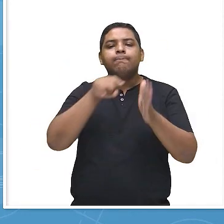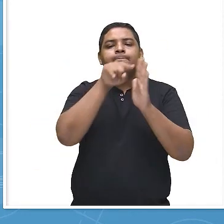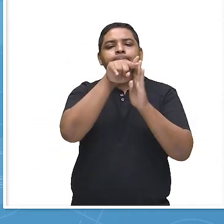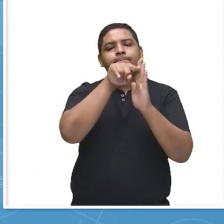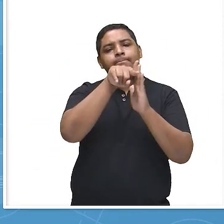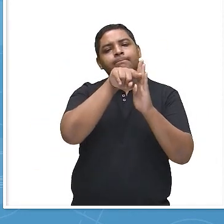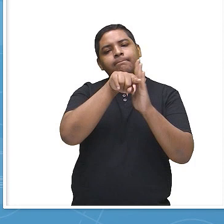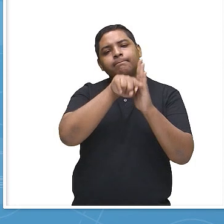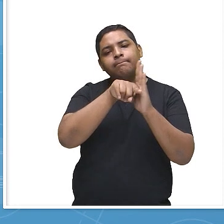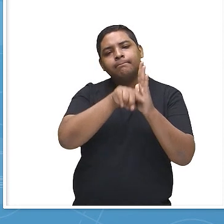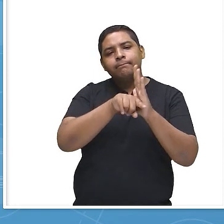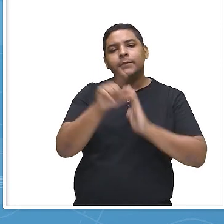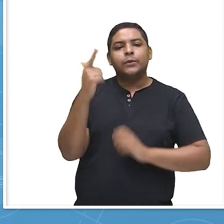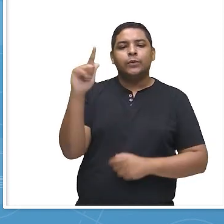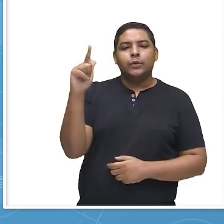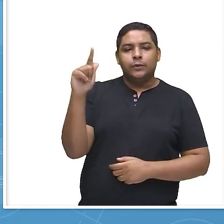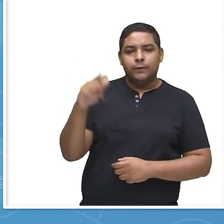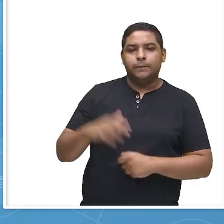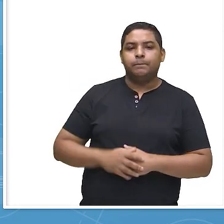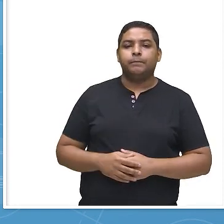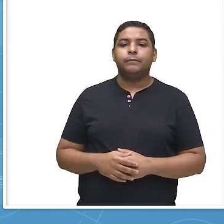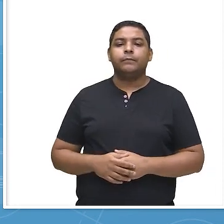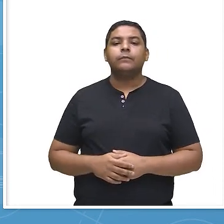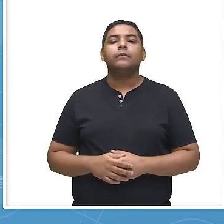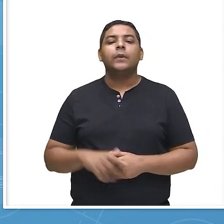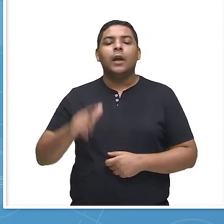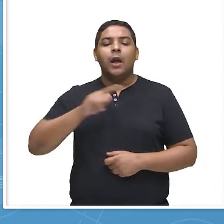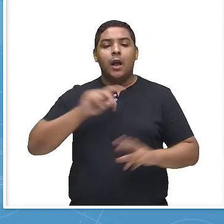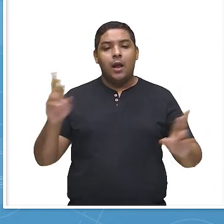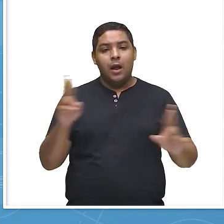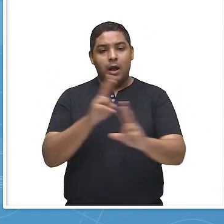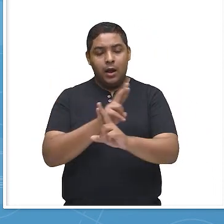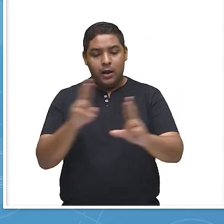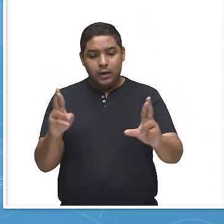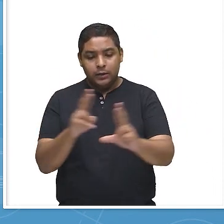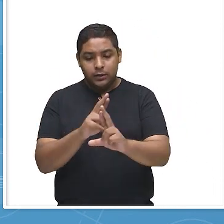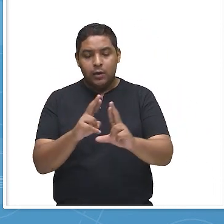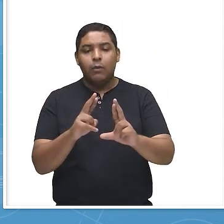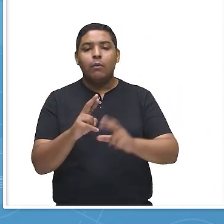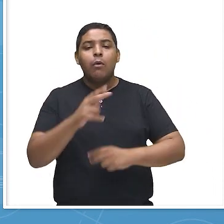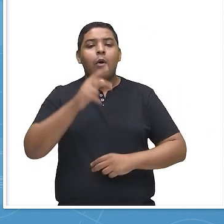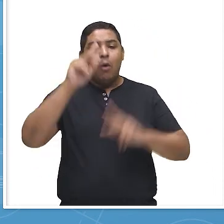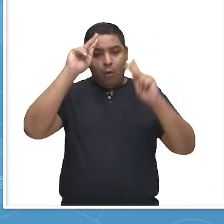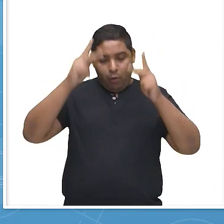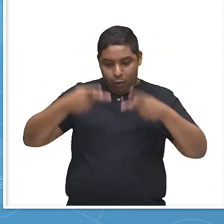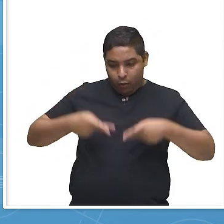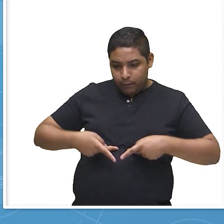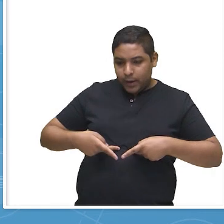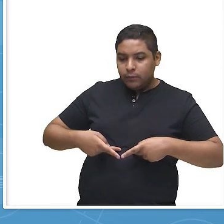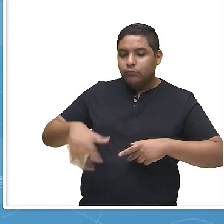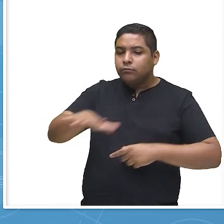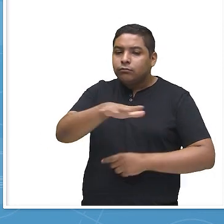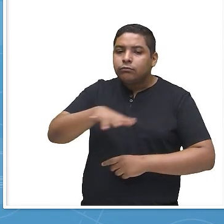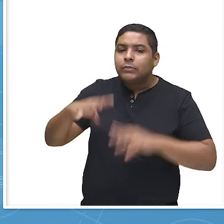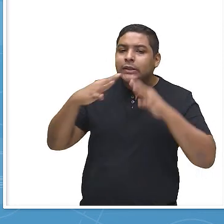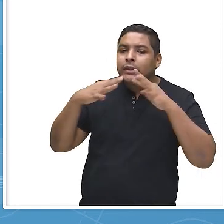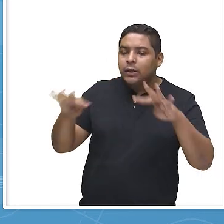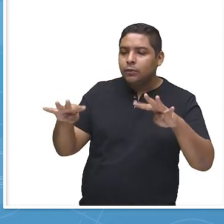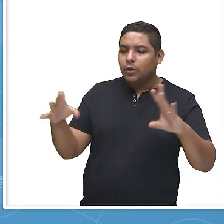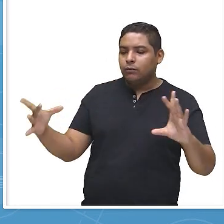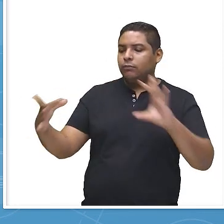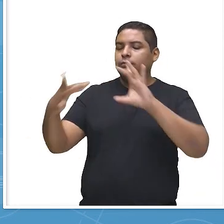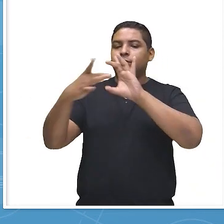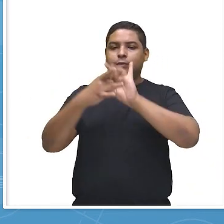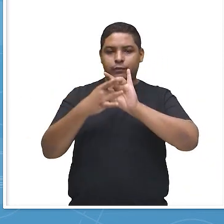constituída através das relações do homem e seu espaço natural. Então, no conceito